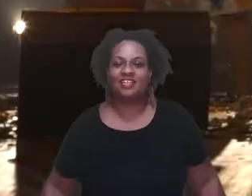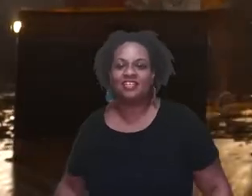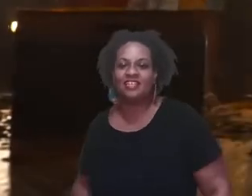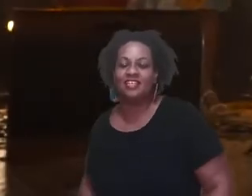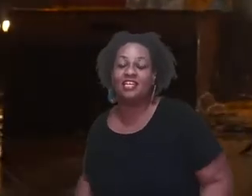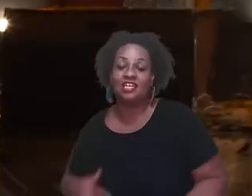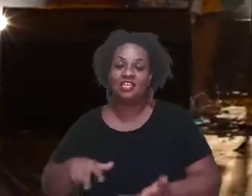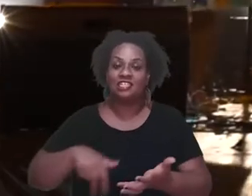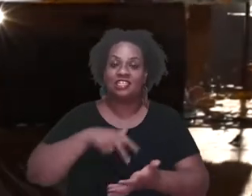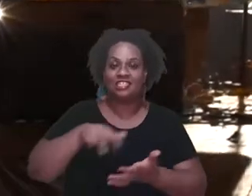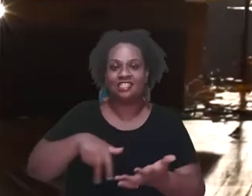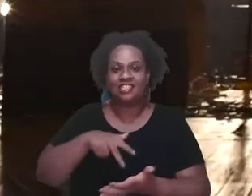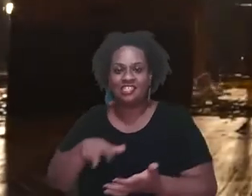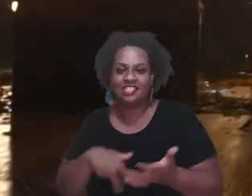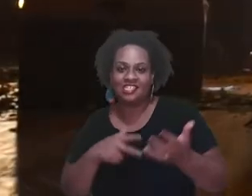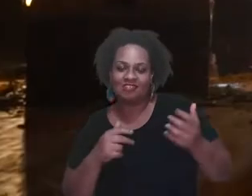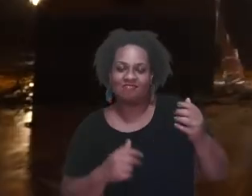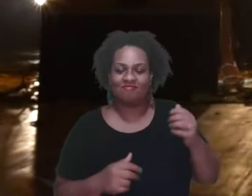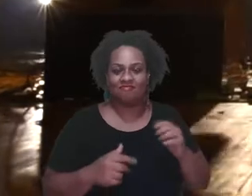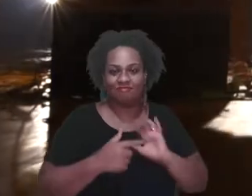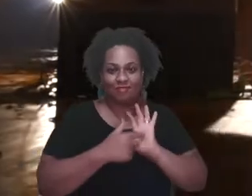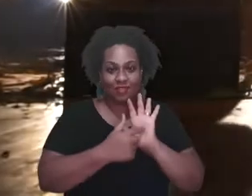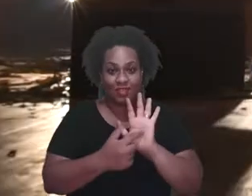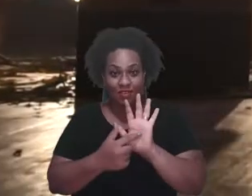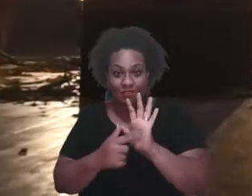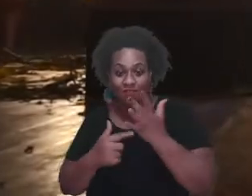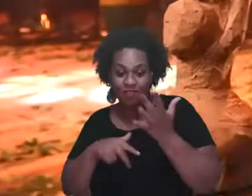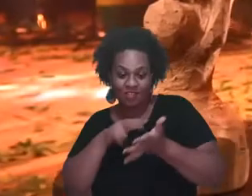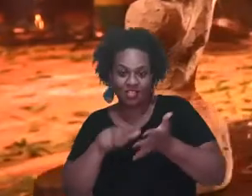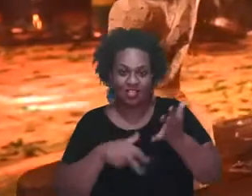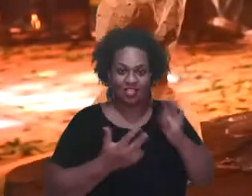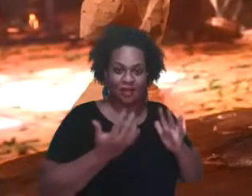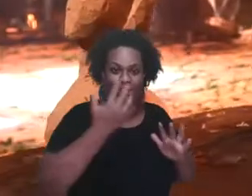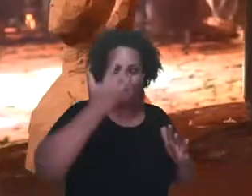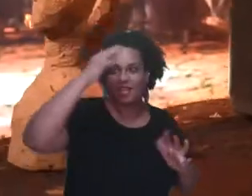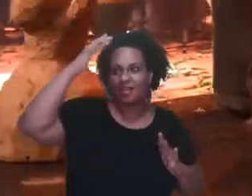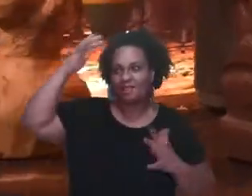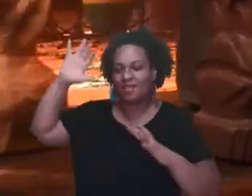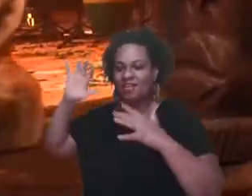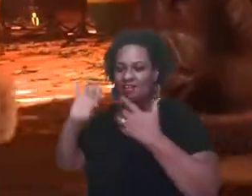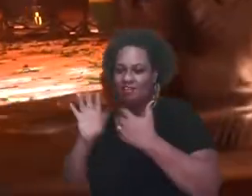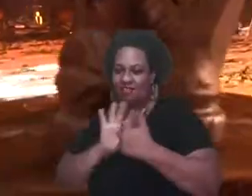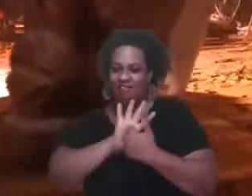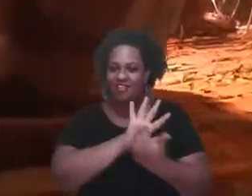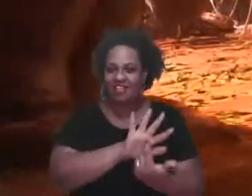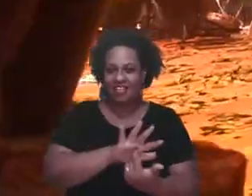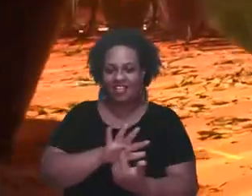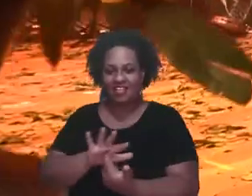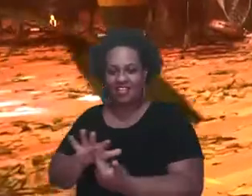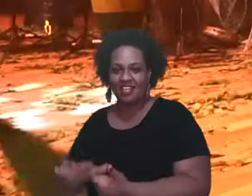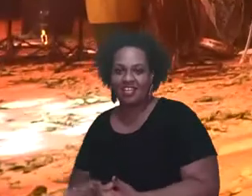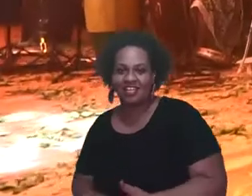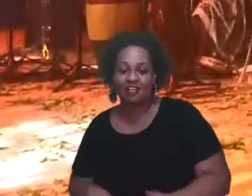comer eu vou da tarde livre deslizar meu bebê eu vou cansar de mim me livrar